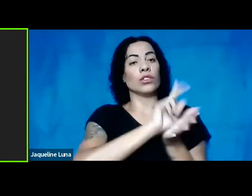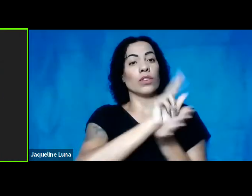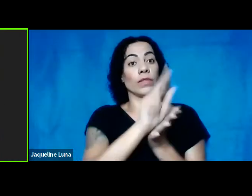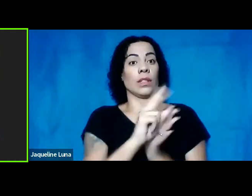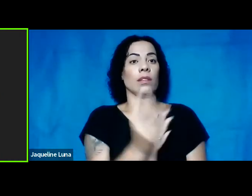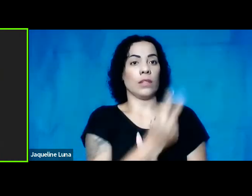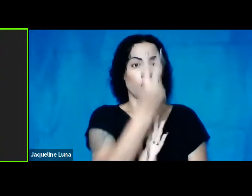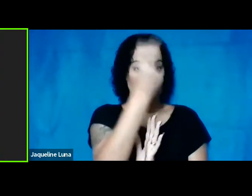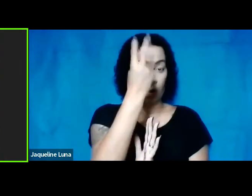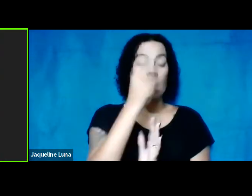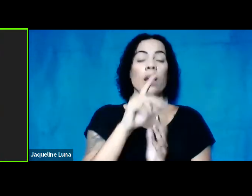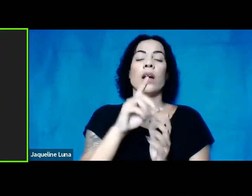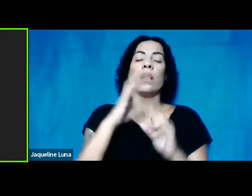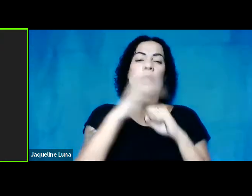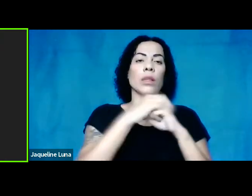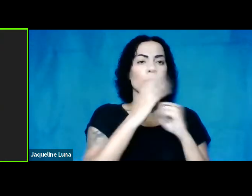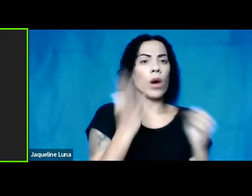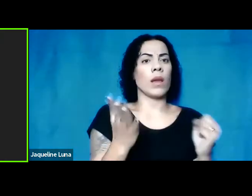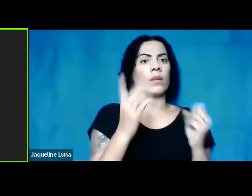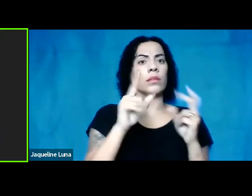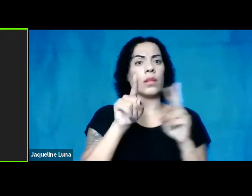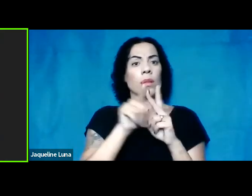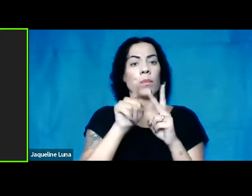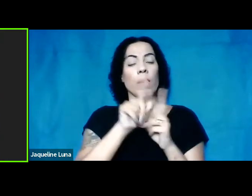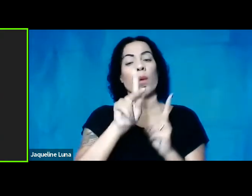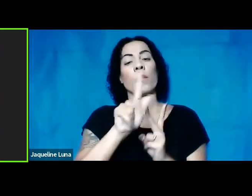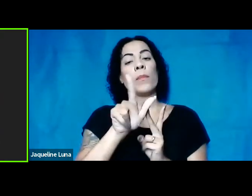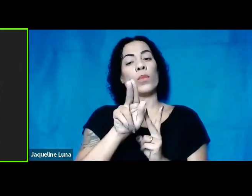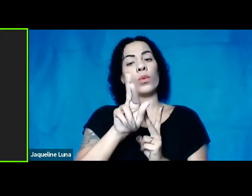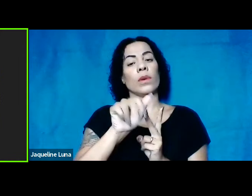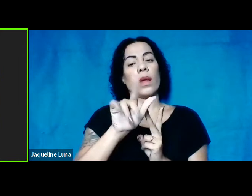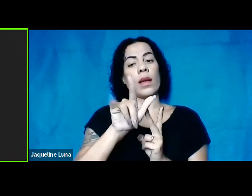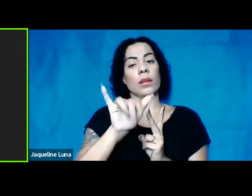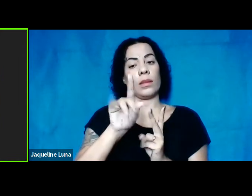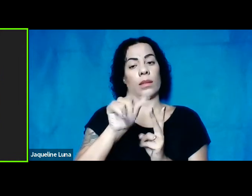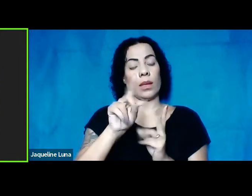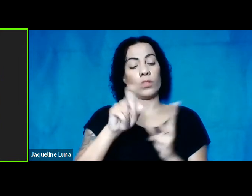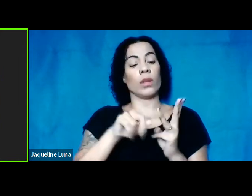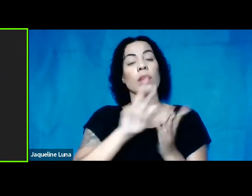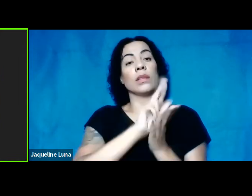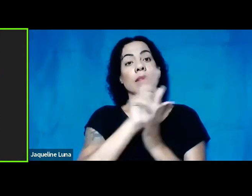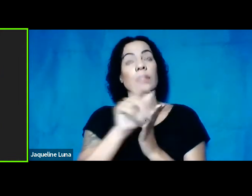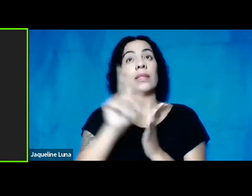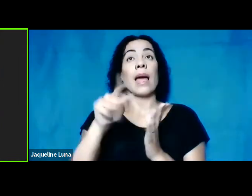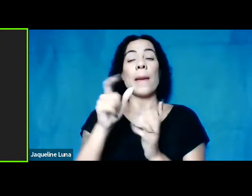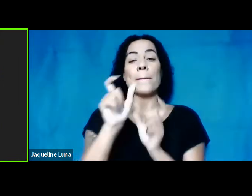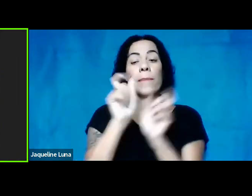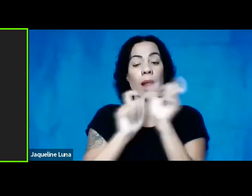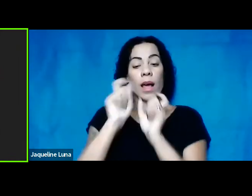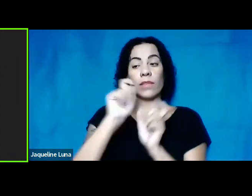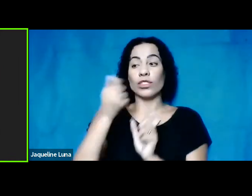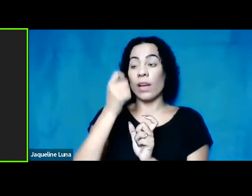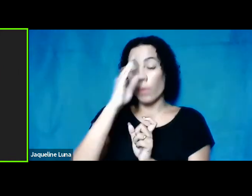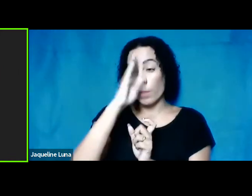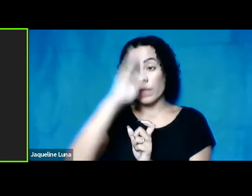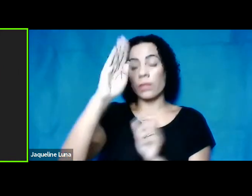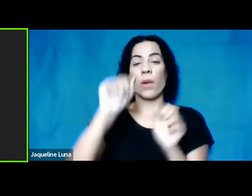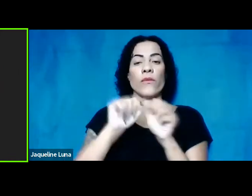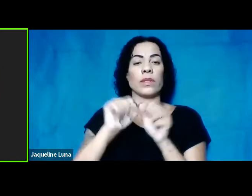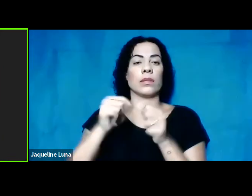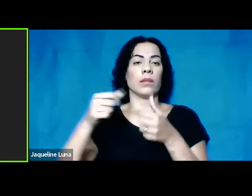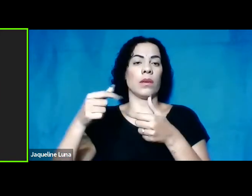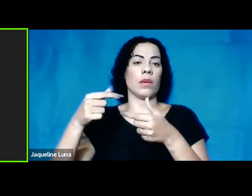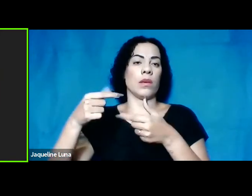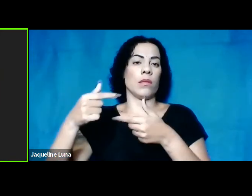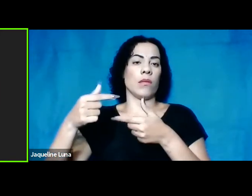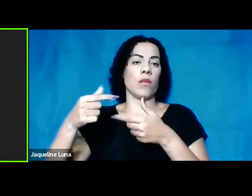Democracia, pluralidade, diversidade são palavras-chave ao se pensar e fazer a comunicação pública. E nós, né, como instituição do Sistema